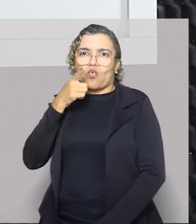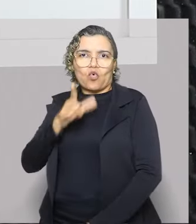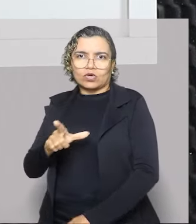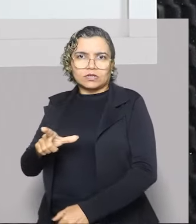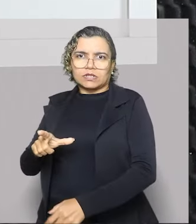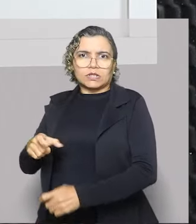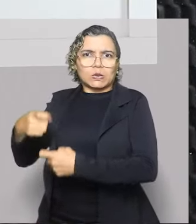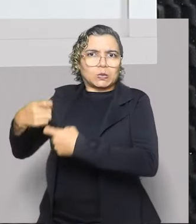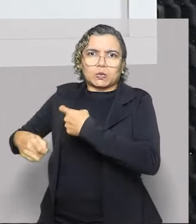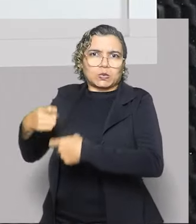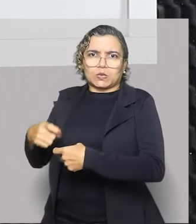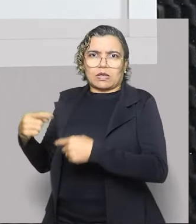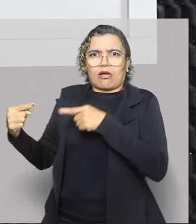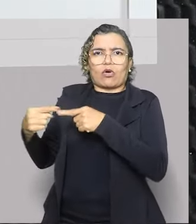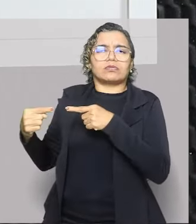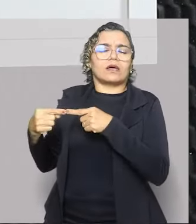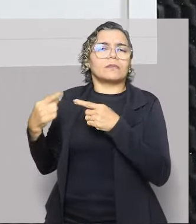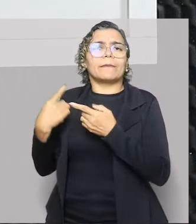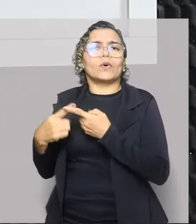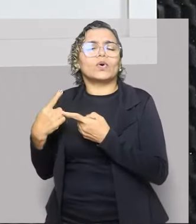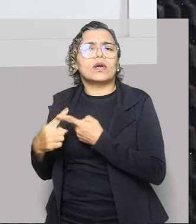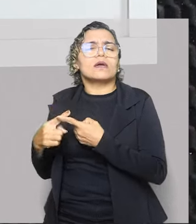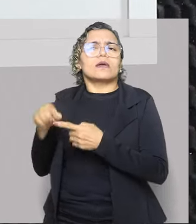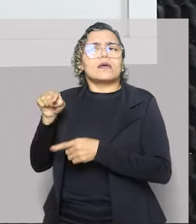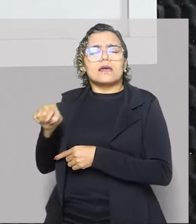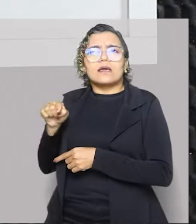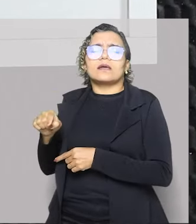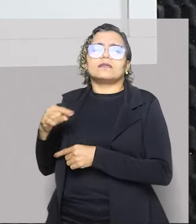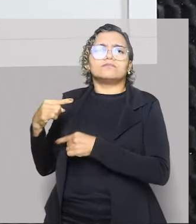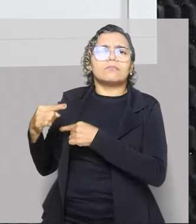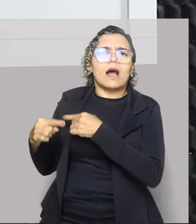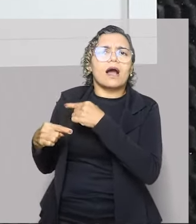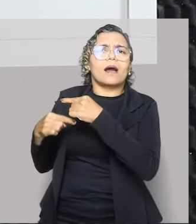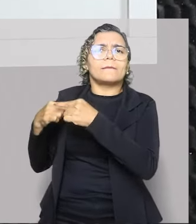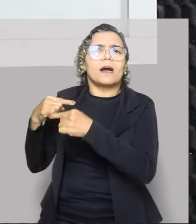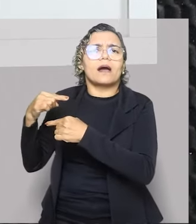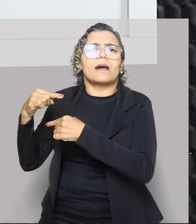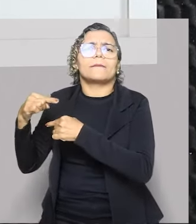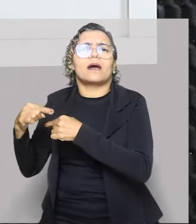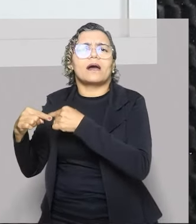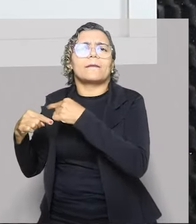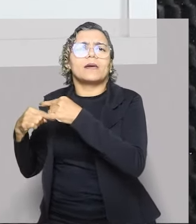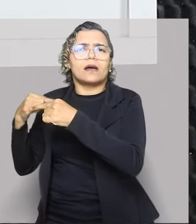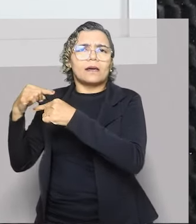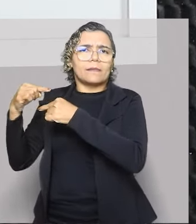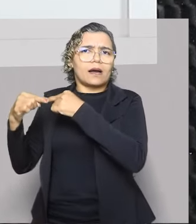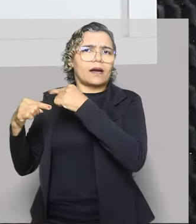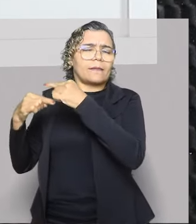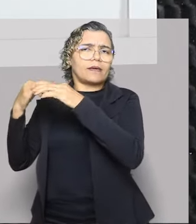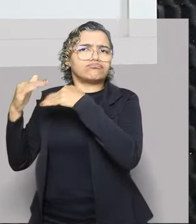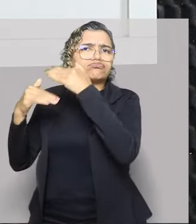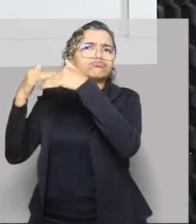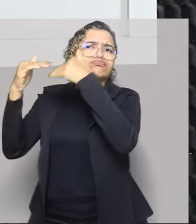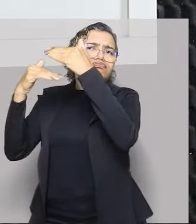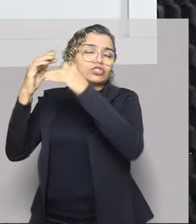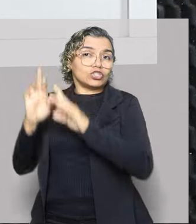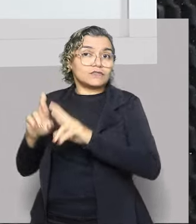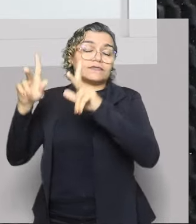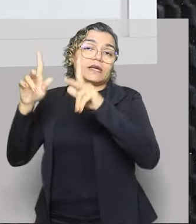si porque eles foram né ali ao longo do tempo evoluindo e tendo ali né suas qualidade suas